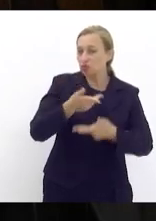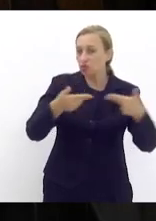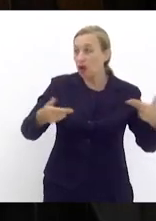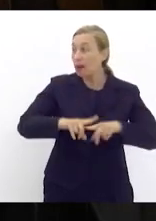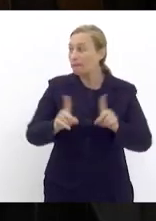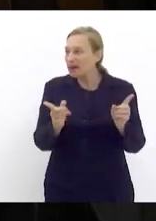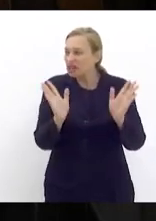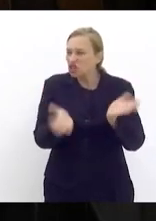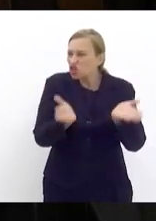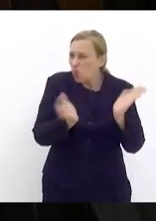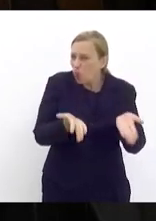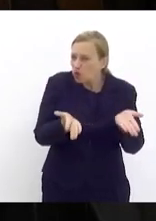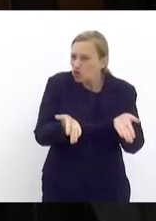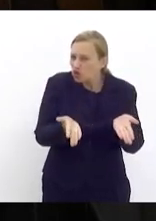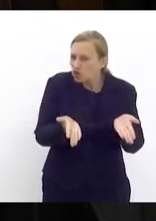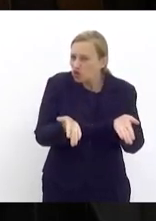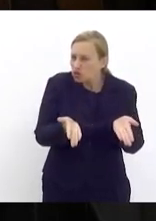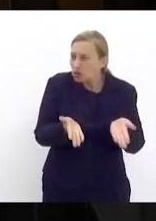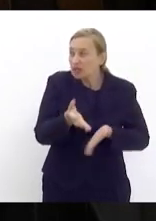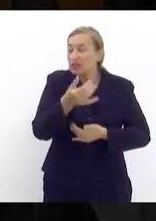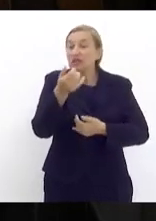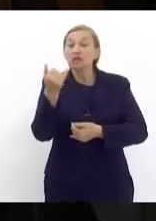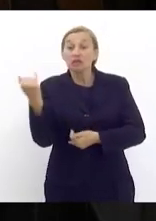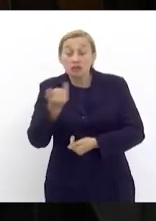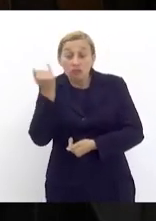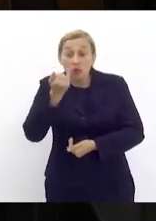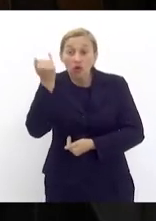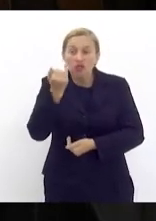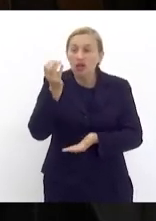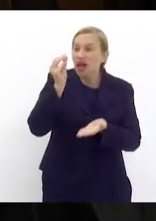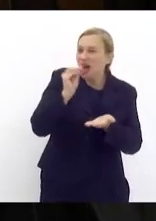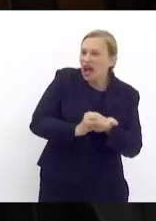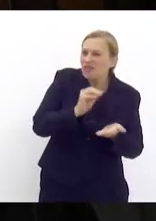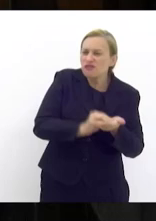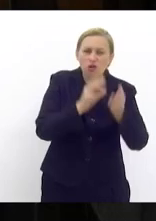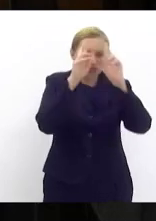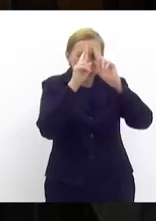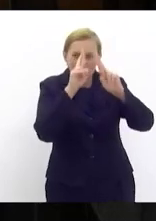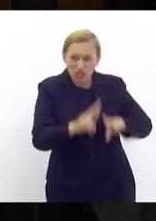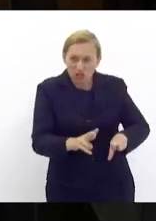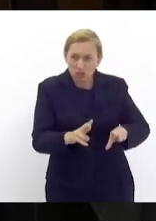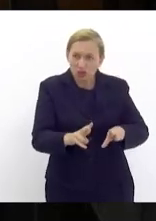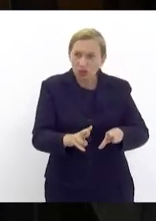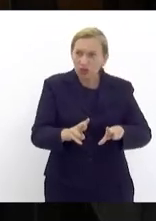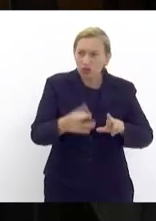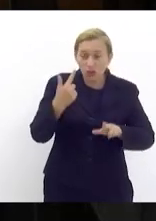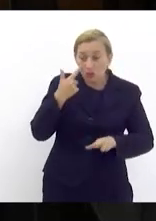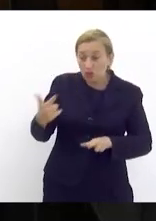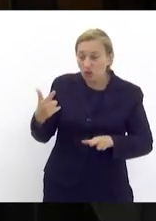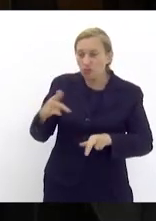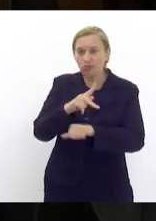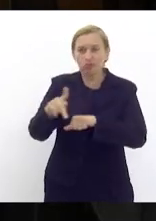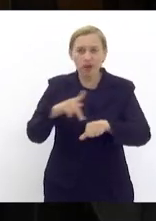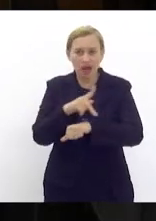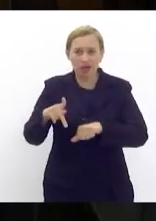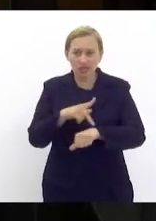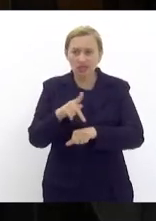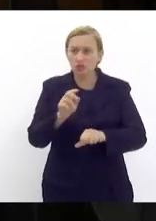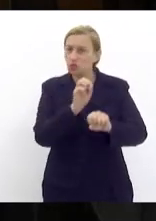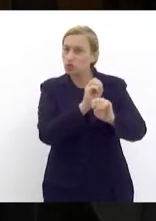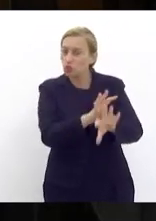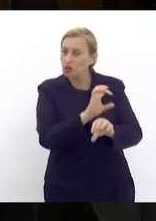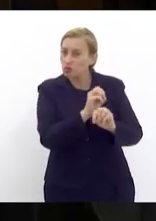está sendo extremamente necessário. A falta de respeito está generalizada no nosso país com a